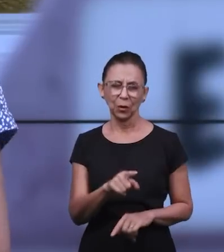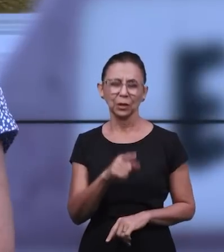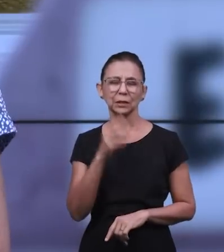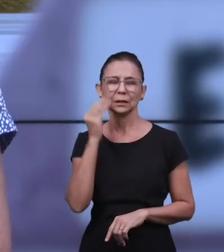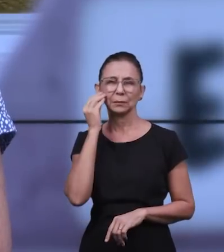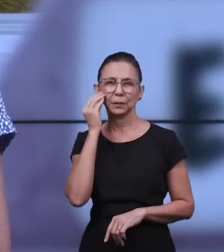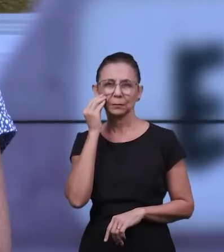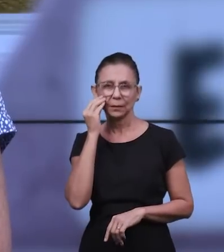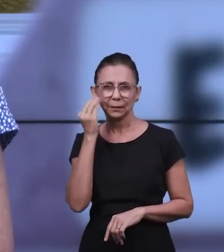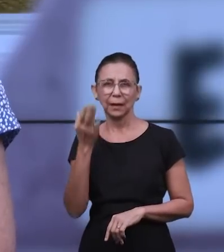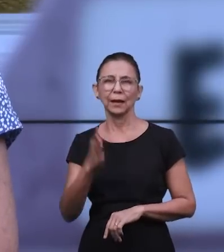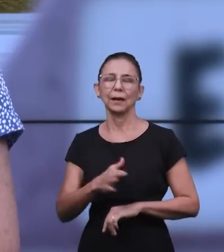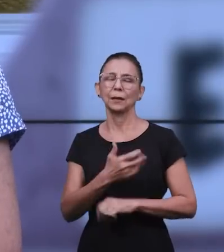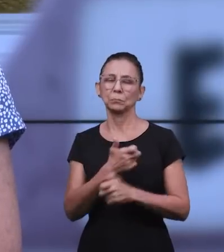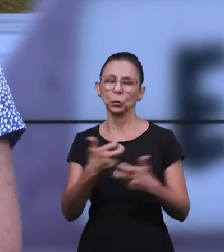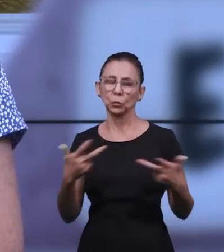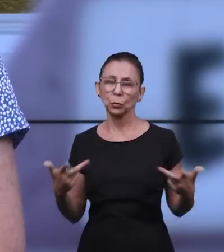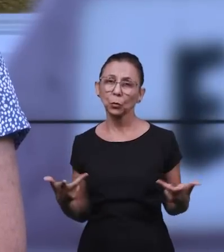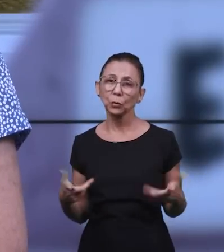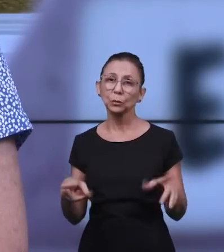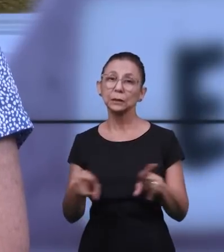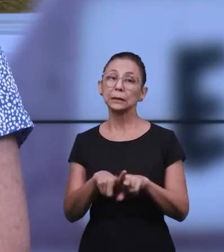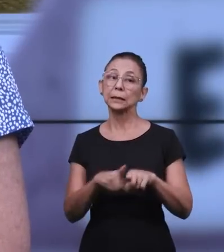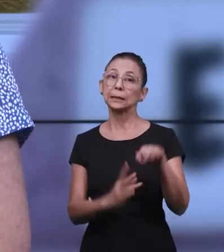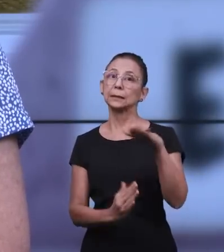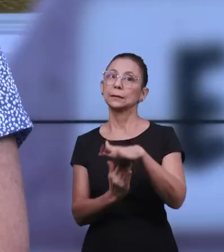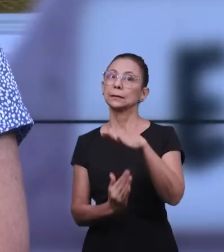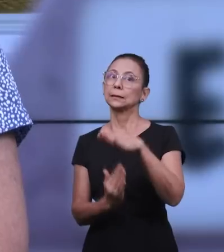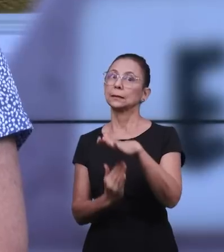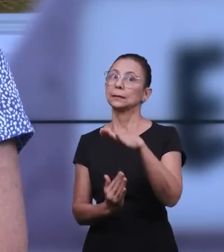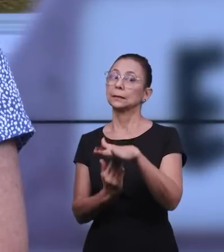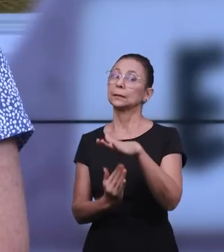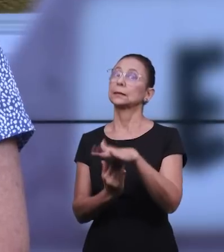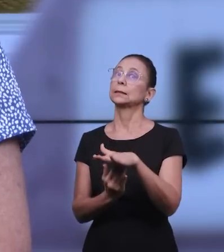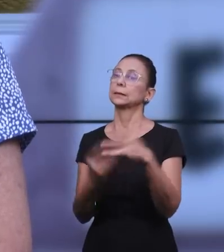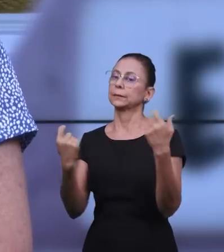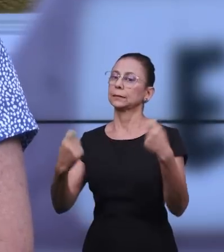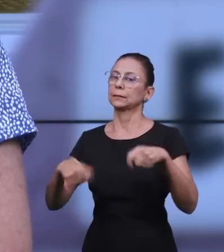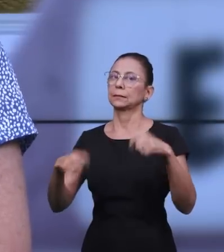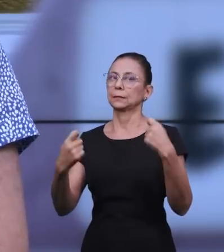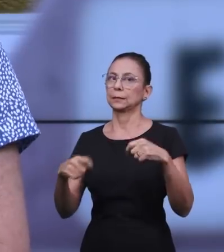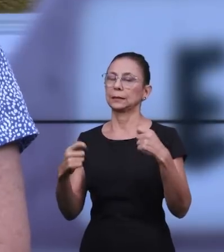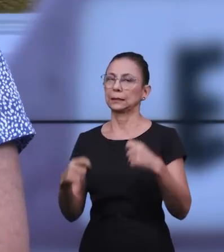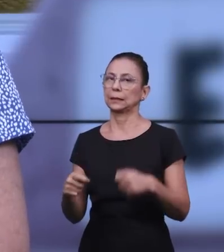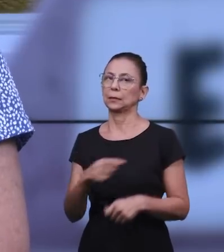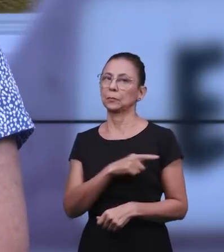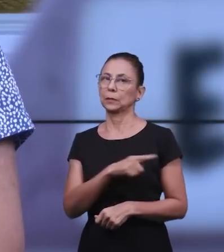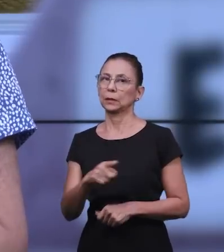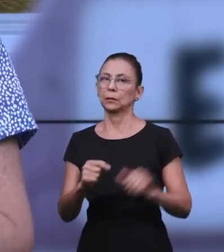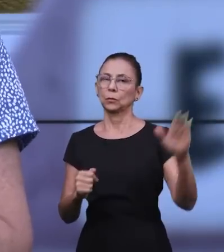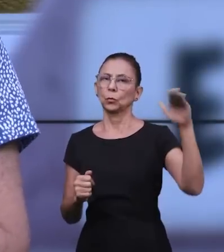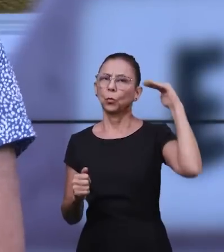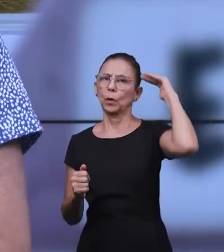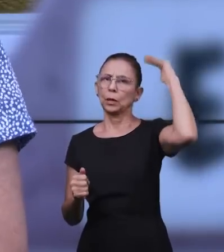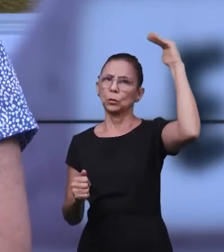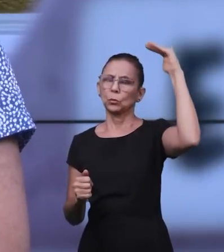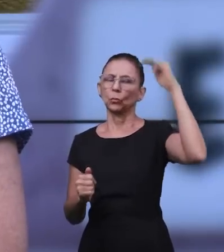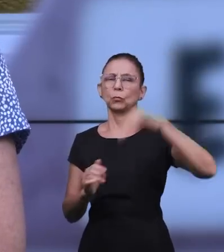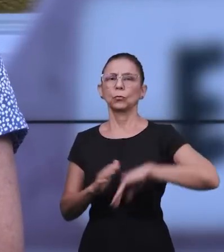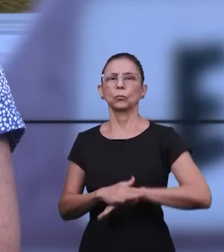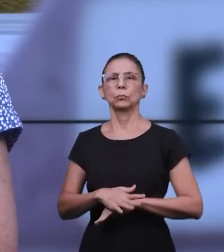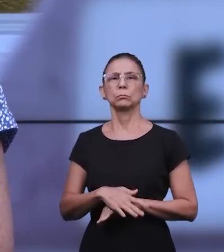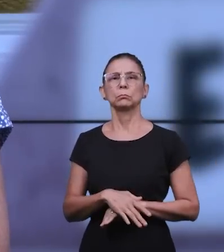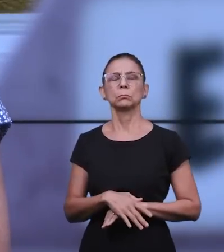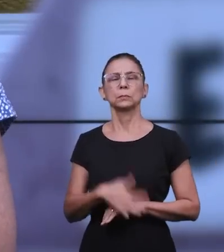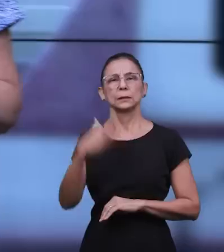o seu potencial, quanto no sentido de dar limites necessários para que ele se torne um adulto consciente